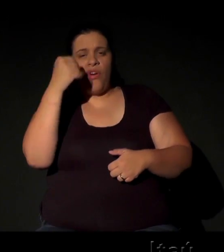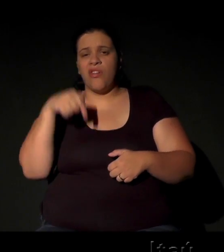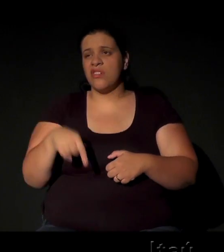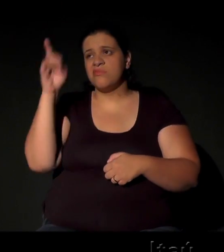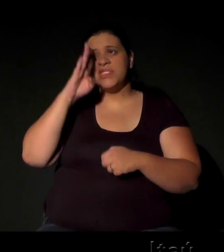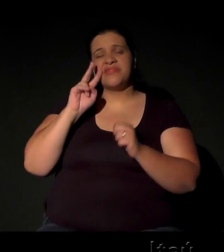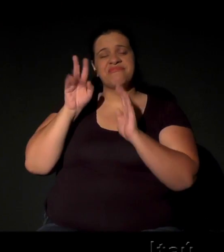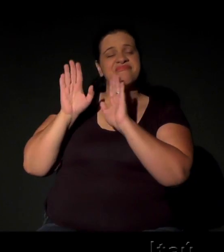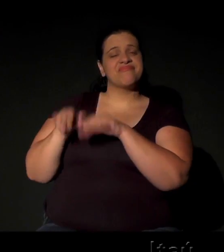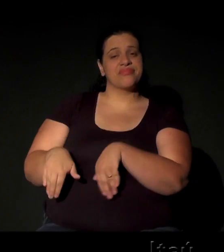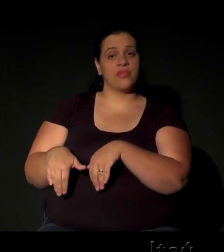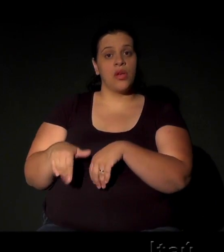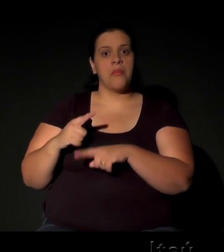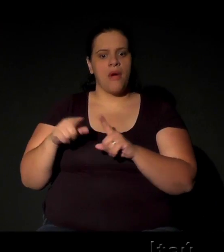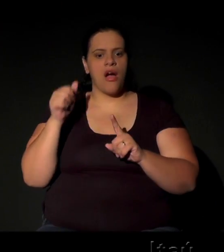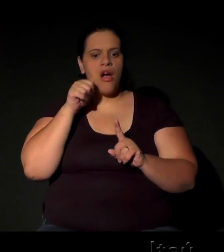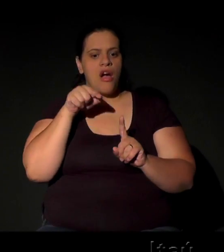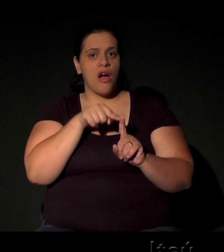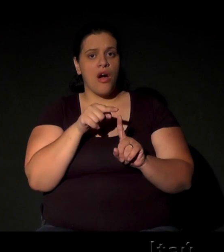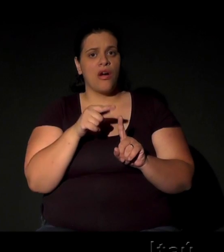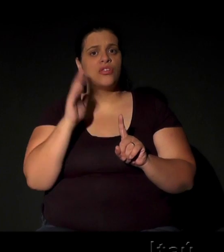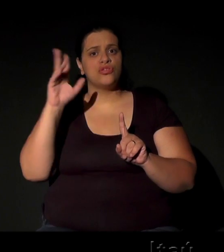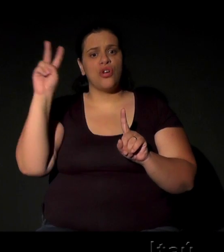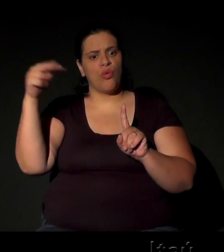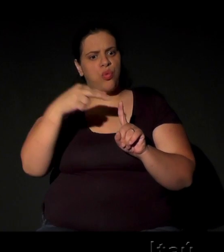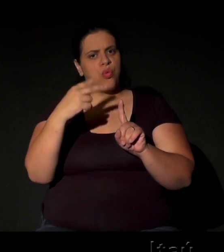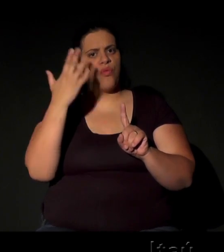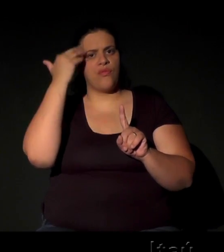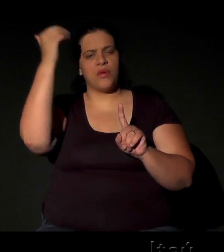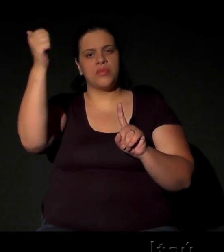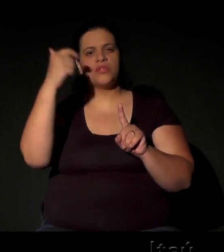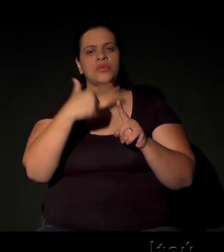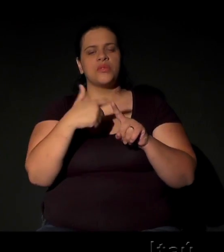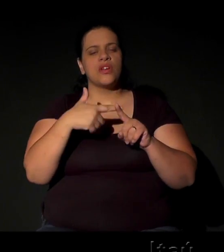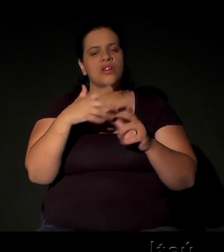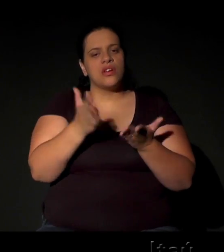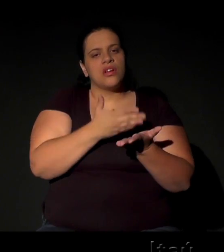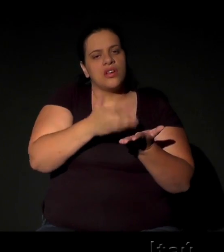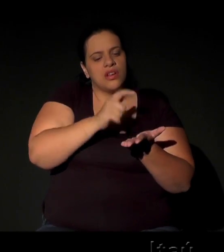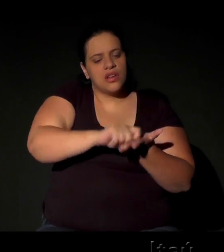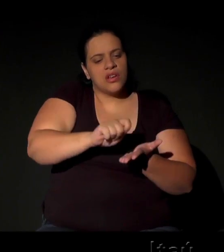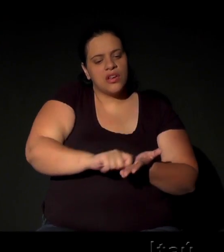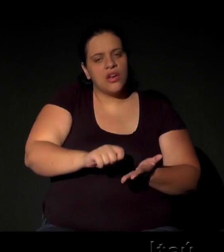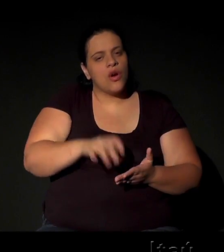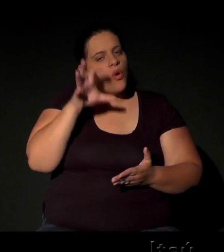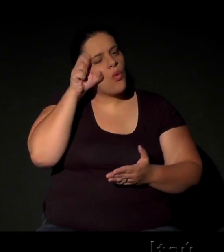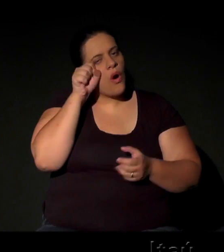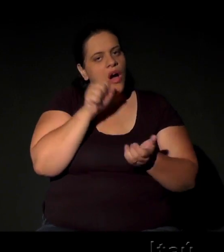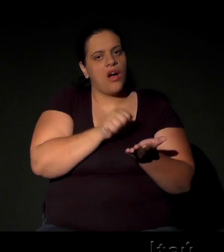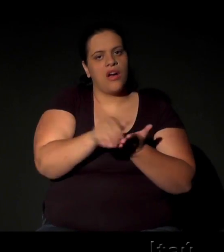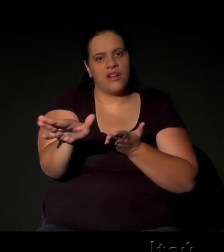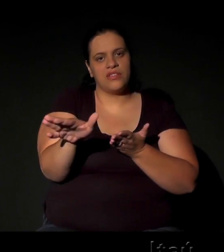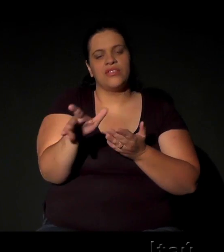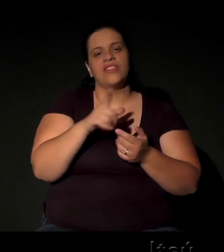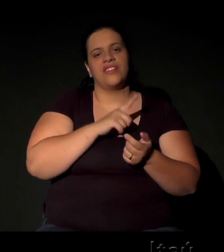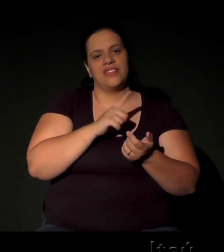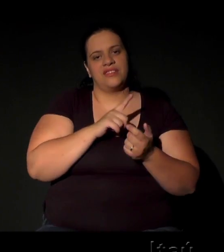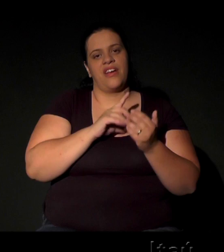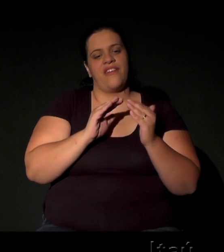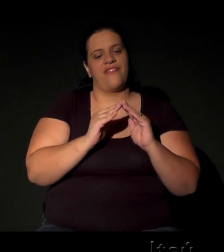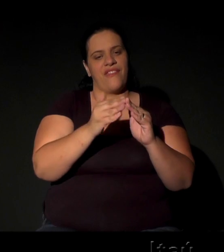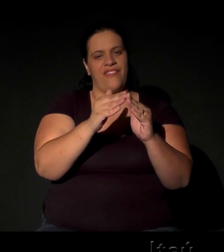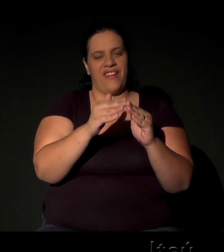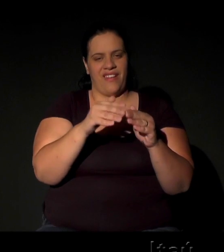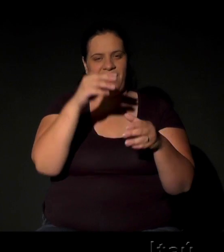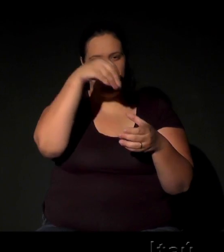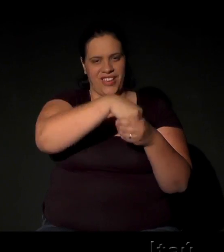e que ficou muito mais conhecida pelo quarto de despejo né O Diário de Uma favelada que foi traduzido para várias para vários